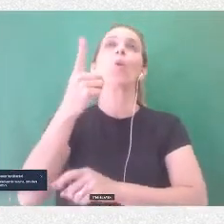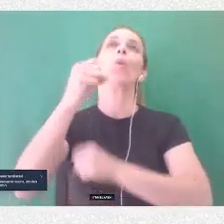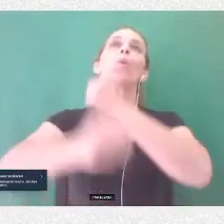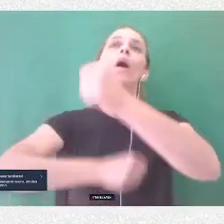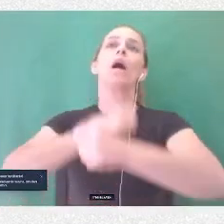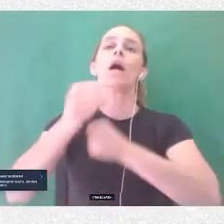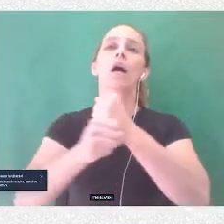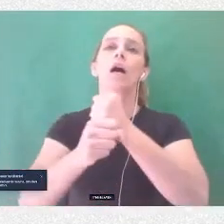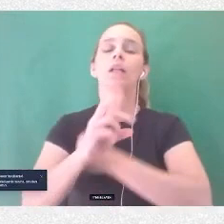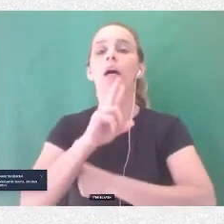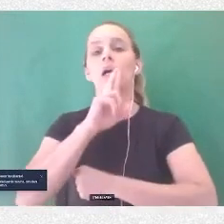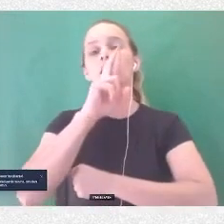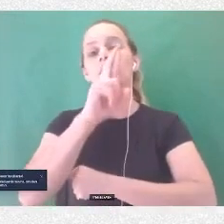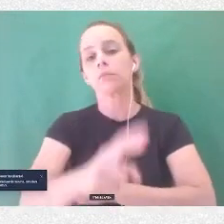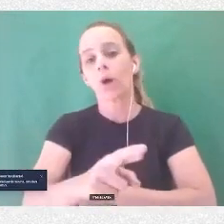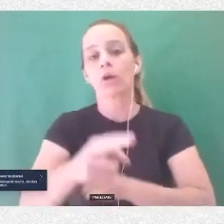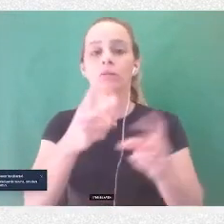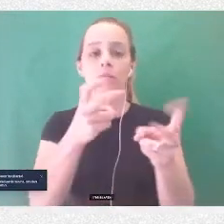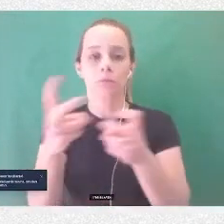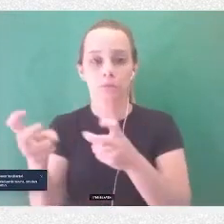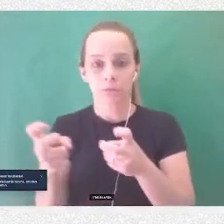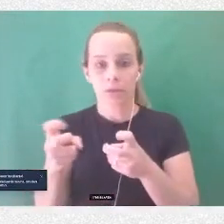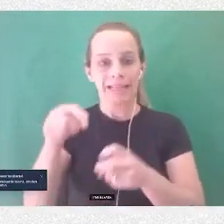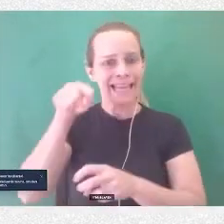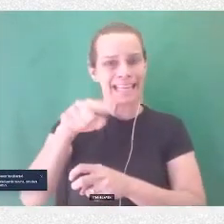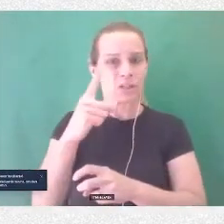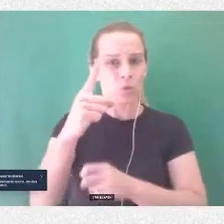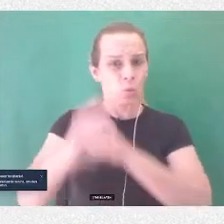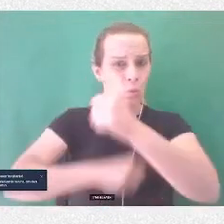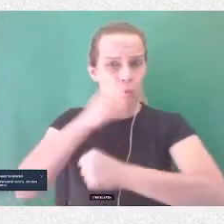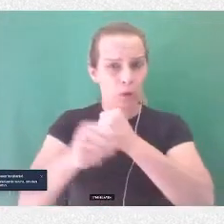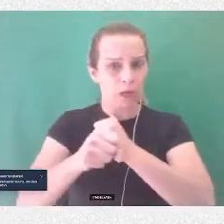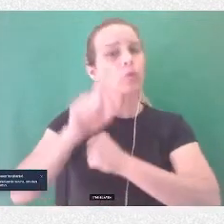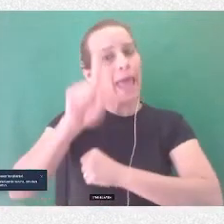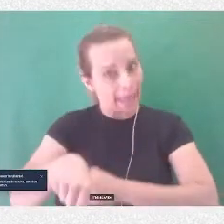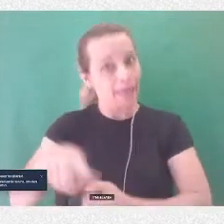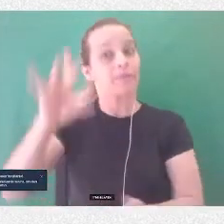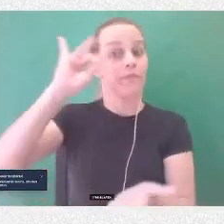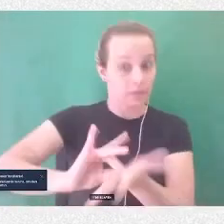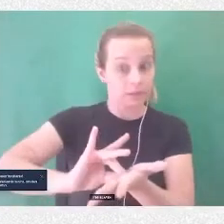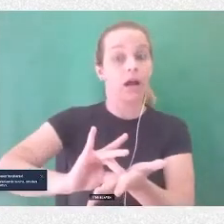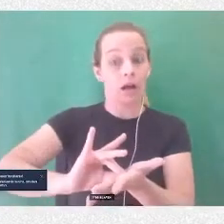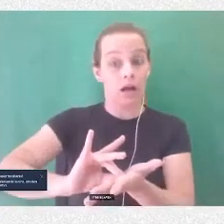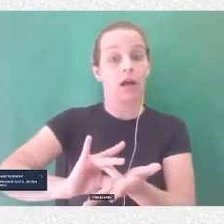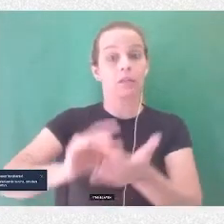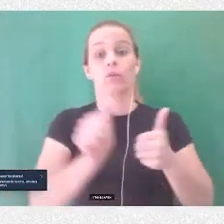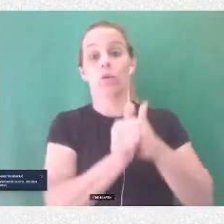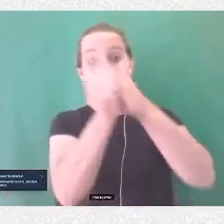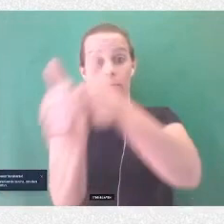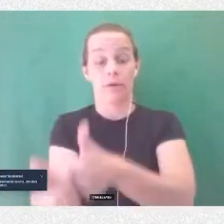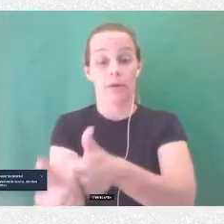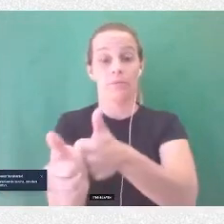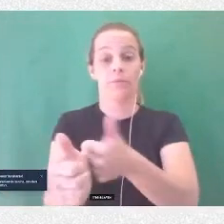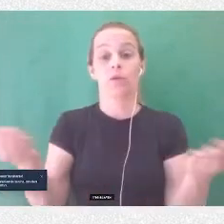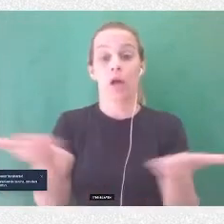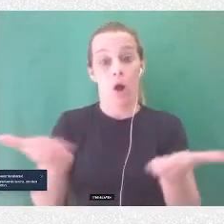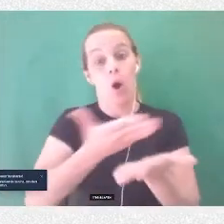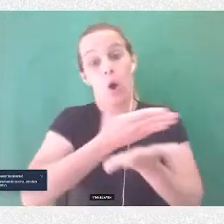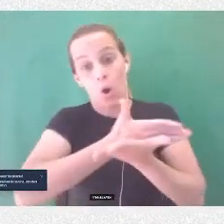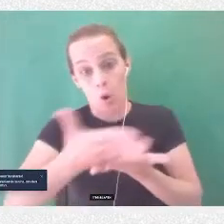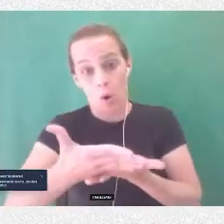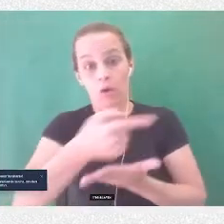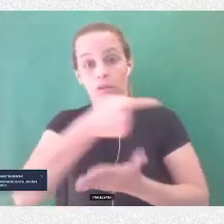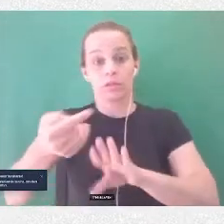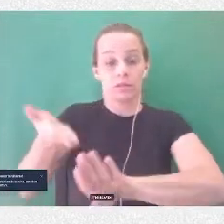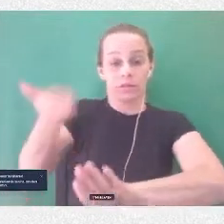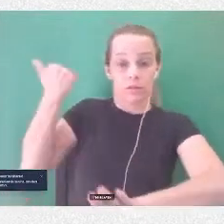resultados vão poder ser observados. Esse daqui a um ano é de fato daqui a um ano? Esse acompanhamento começou agora ou já começou na semana anterior?